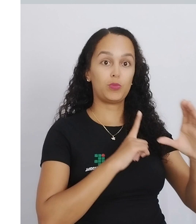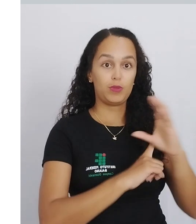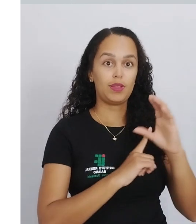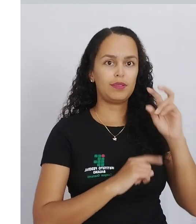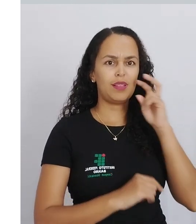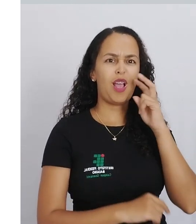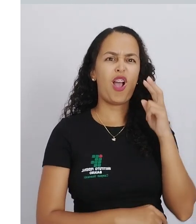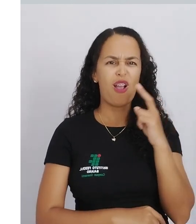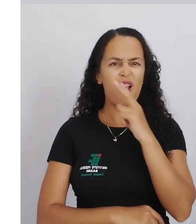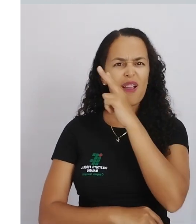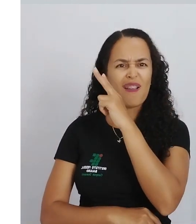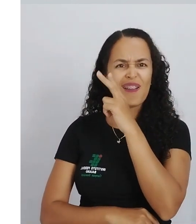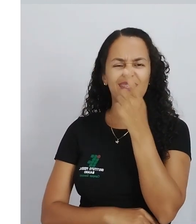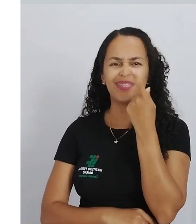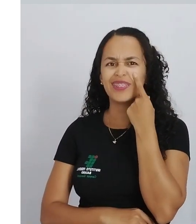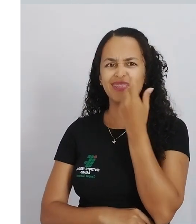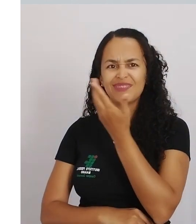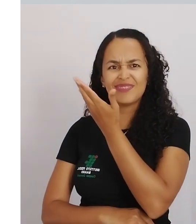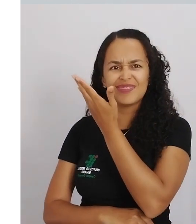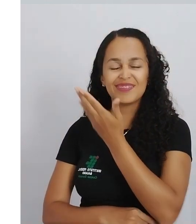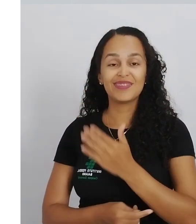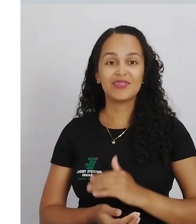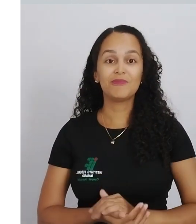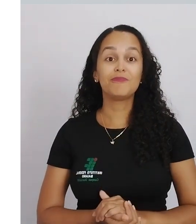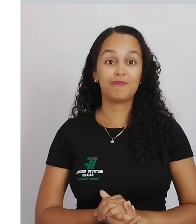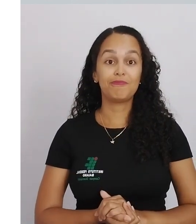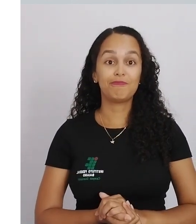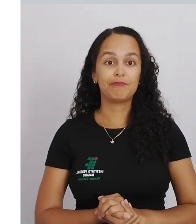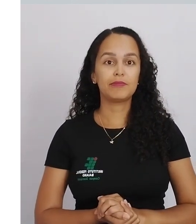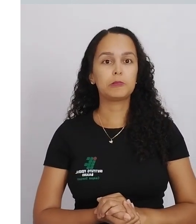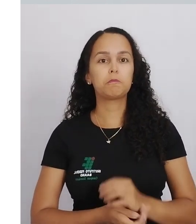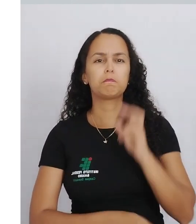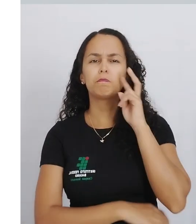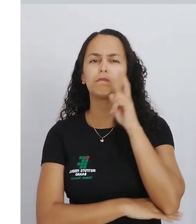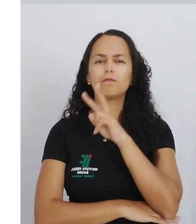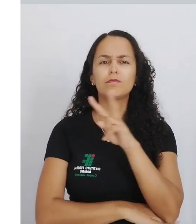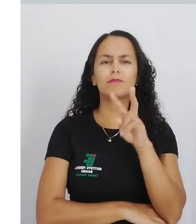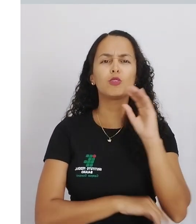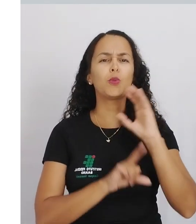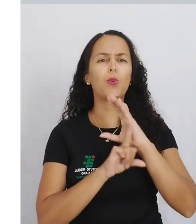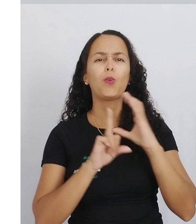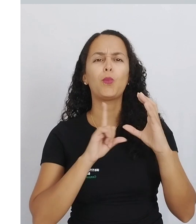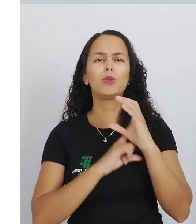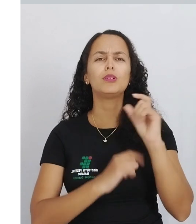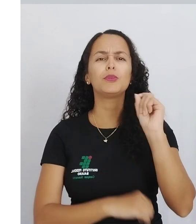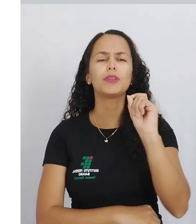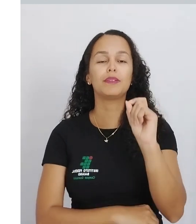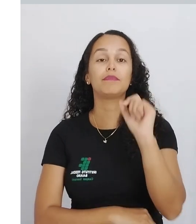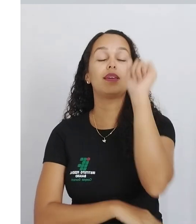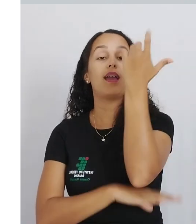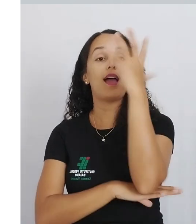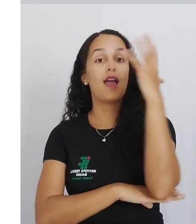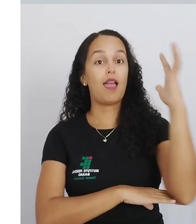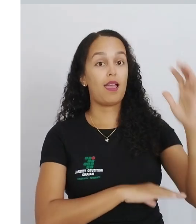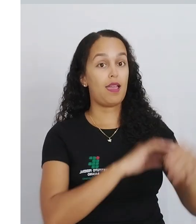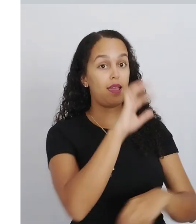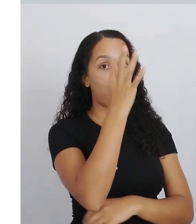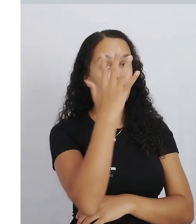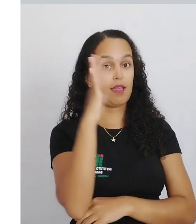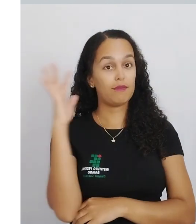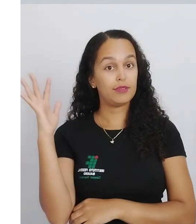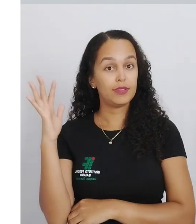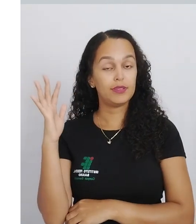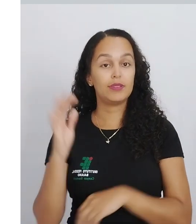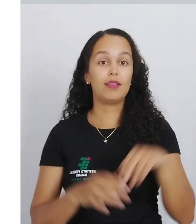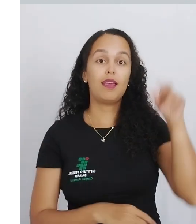incluir a sua observação sobre árvores, zebras e girafas. Essa é a minha comunidade